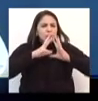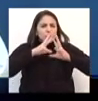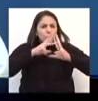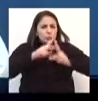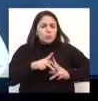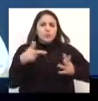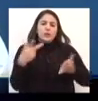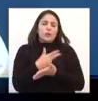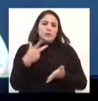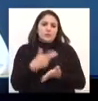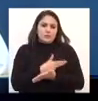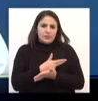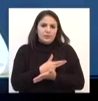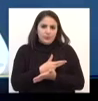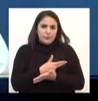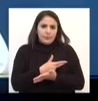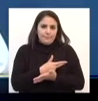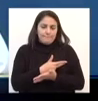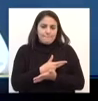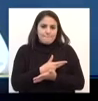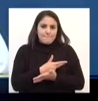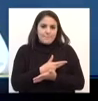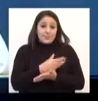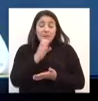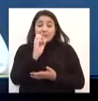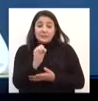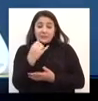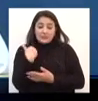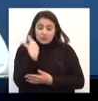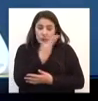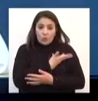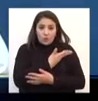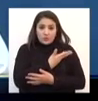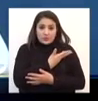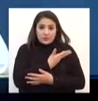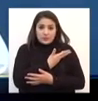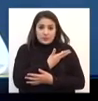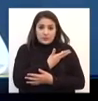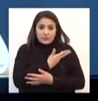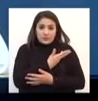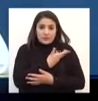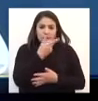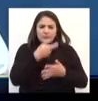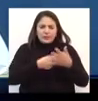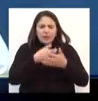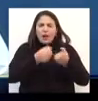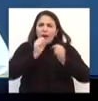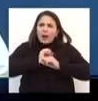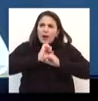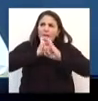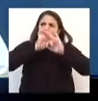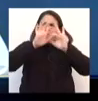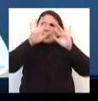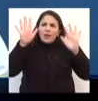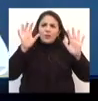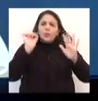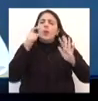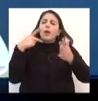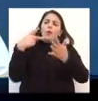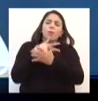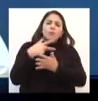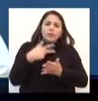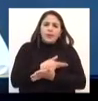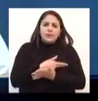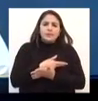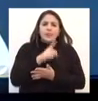está nos acontecendo, mas deixarmos claro de que o que existe realmente é esse